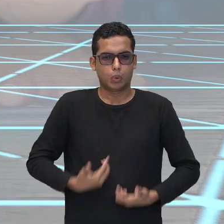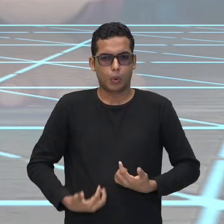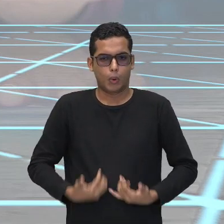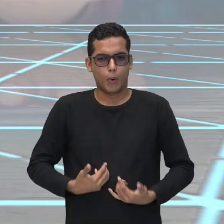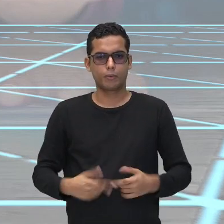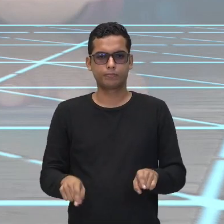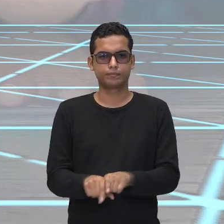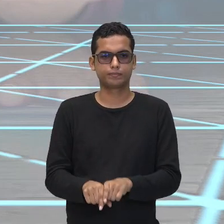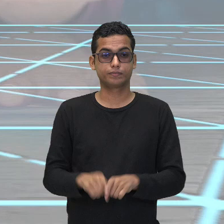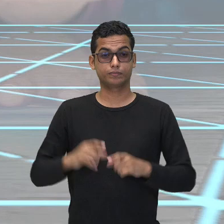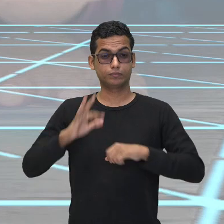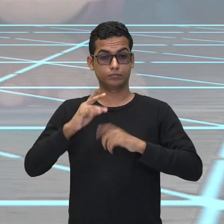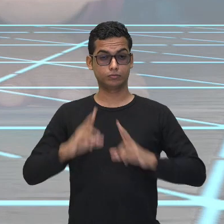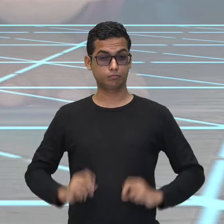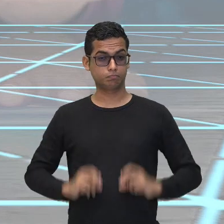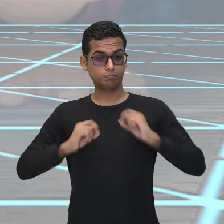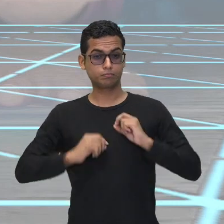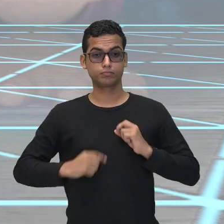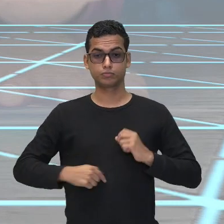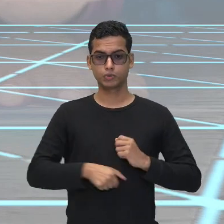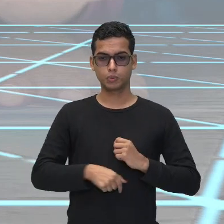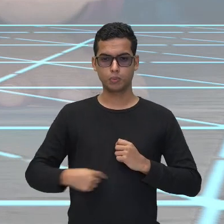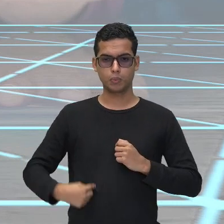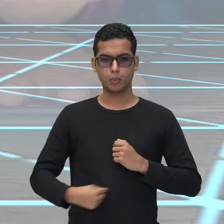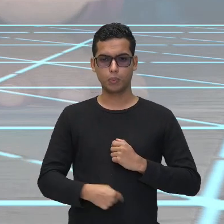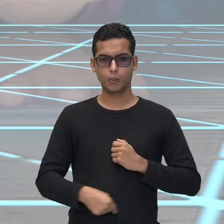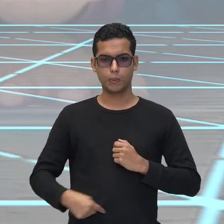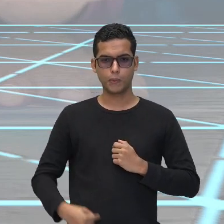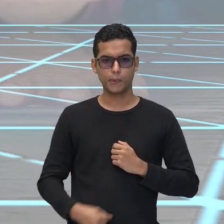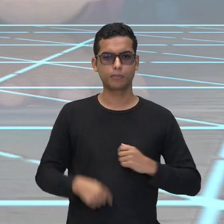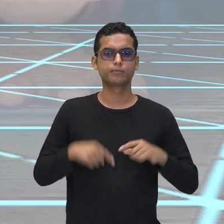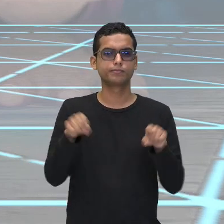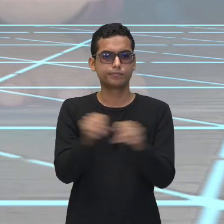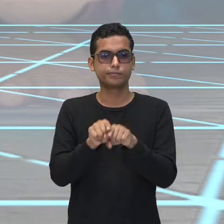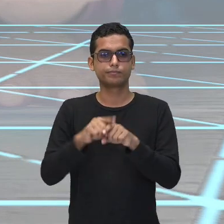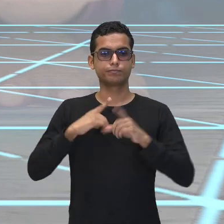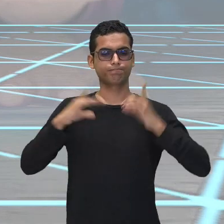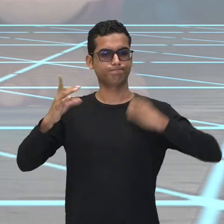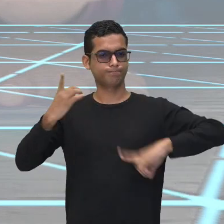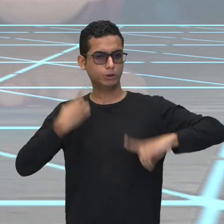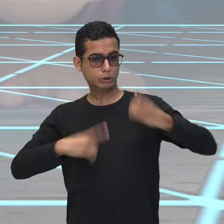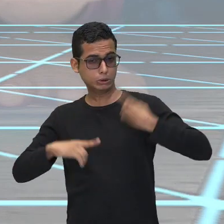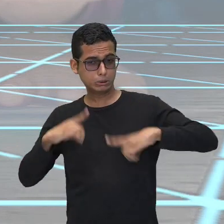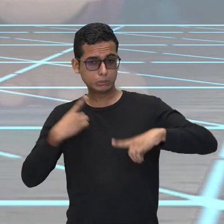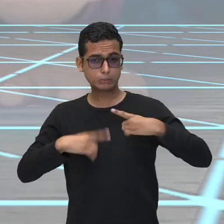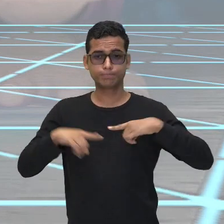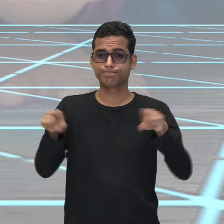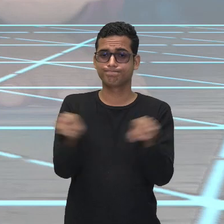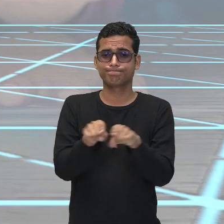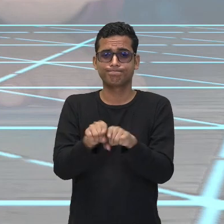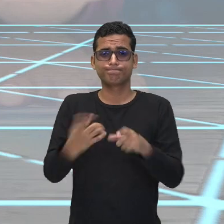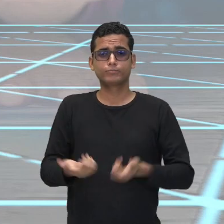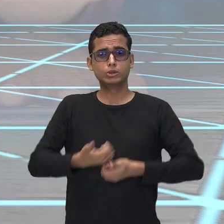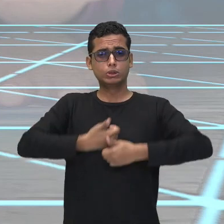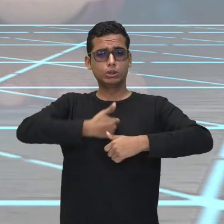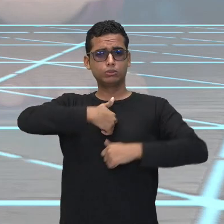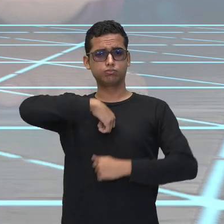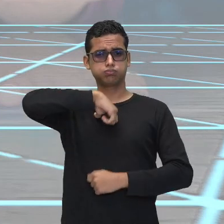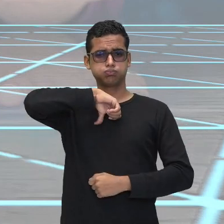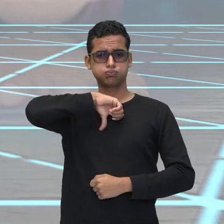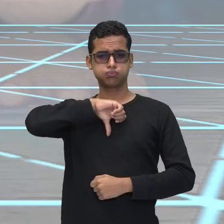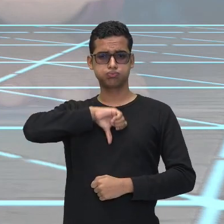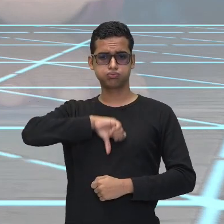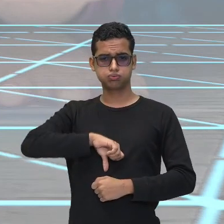de intestino, depressão, e também esse indivíduo acaba apresentando uma queda acentuada na